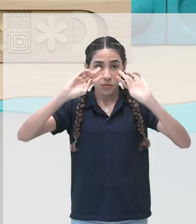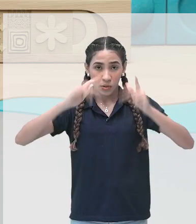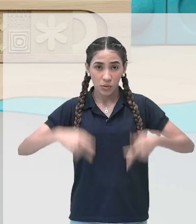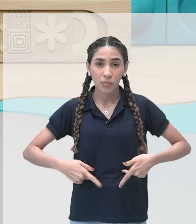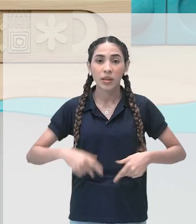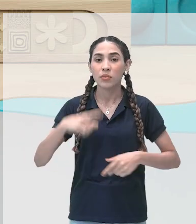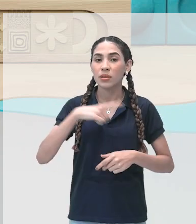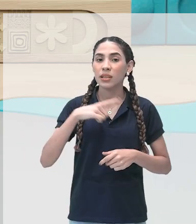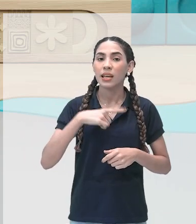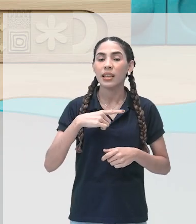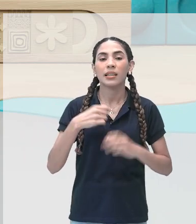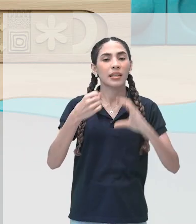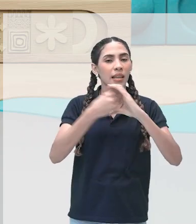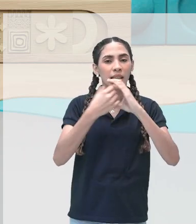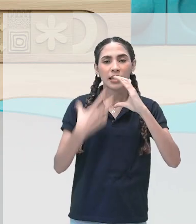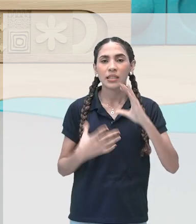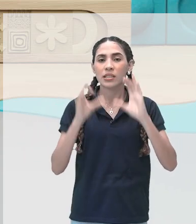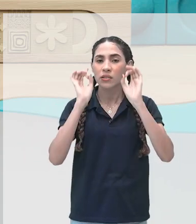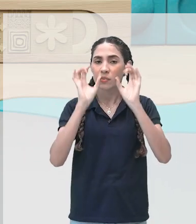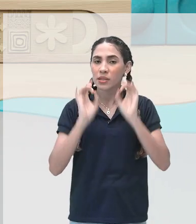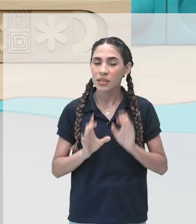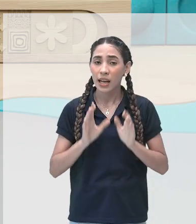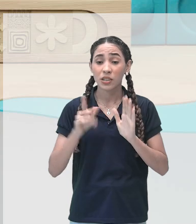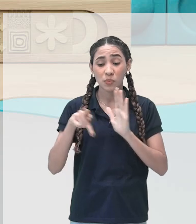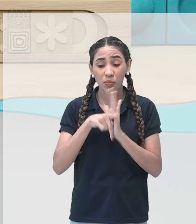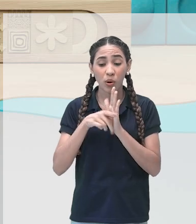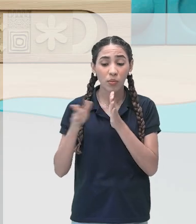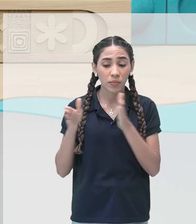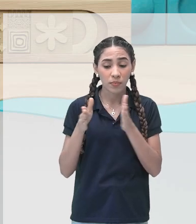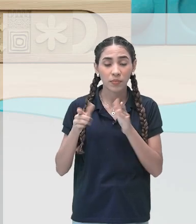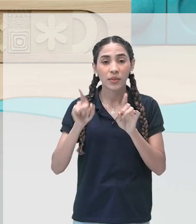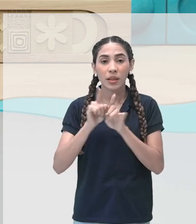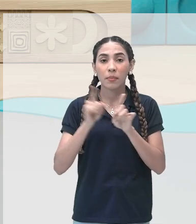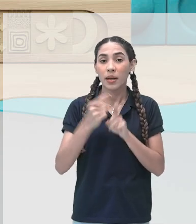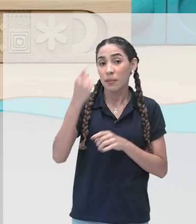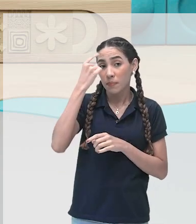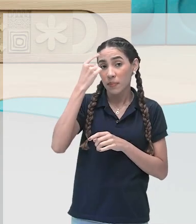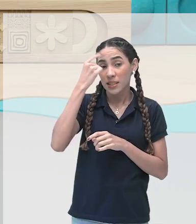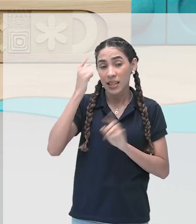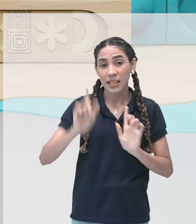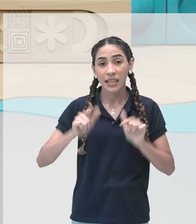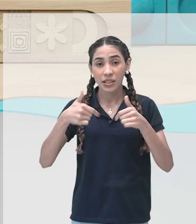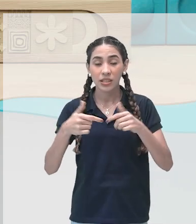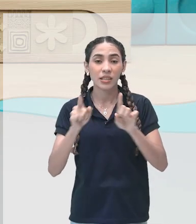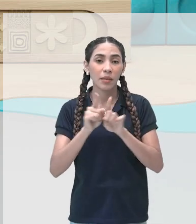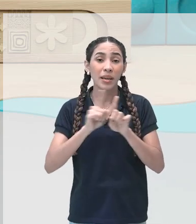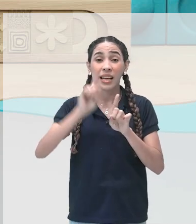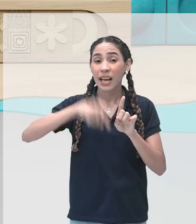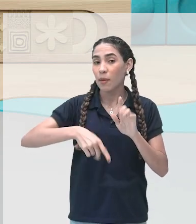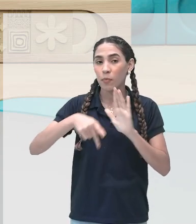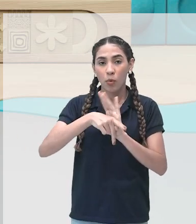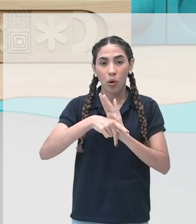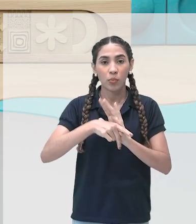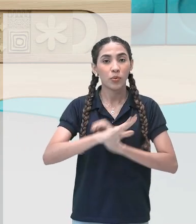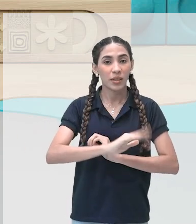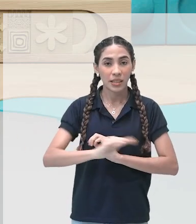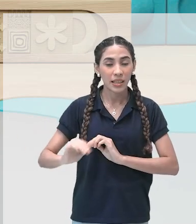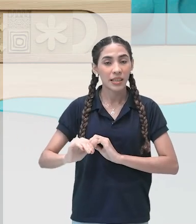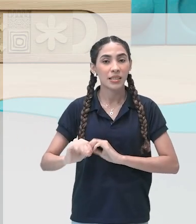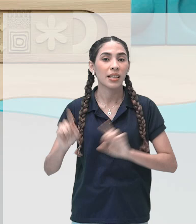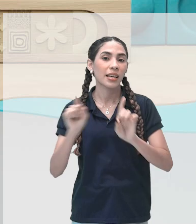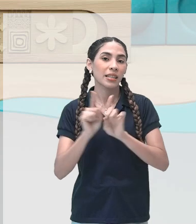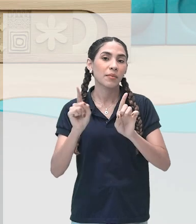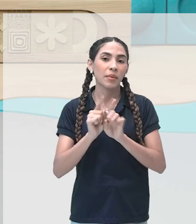tem as suas necessidades próprias desta fase, seu modo de pensar e agir, modos que são próprios, tá? E as